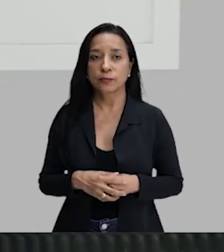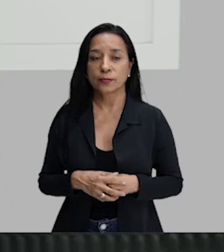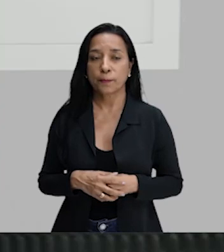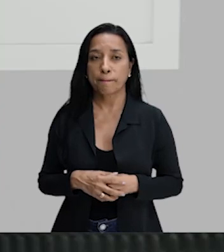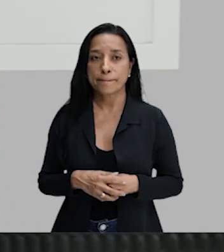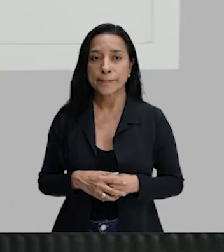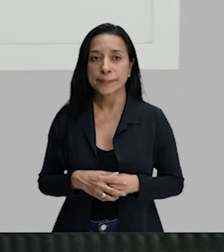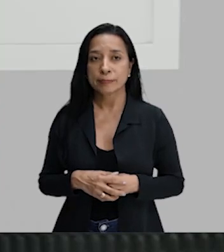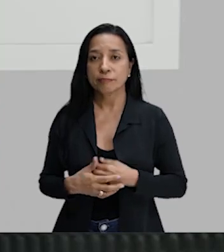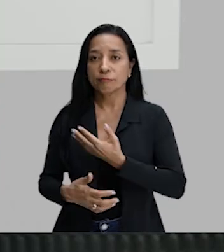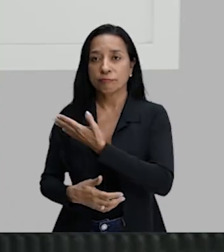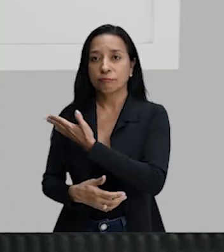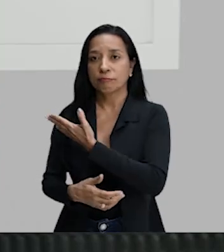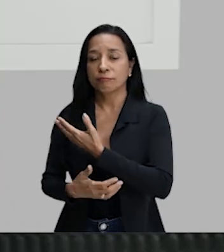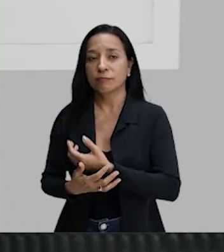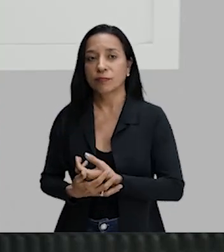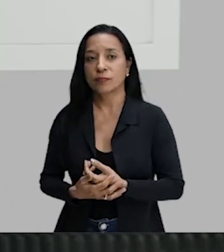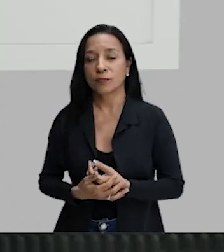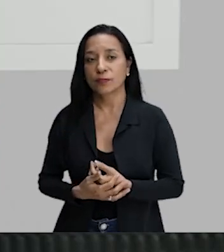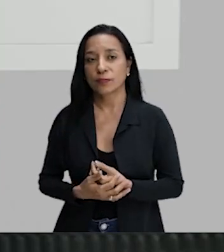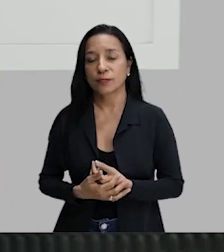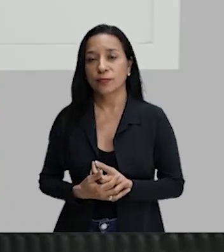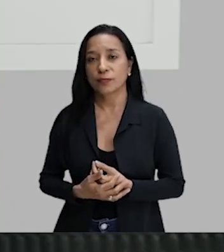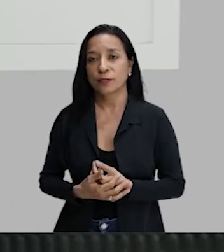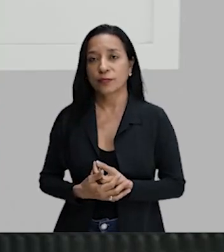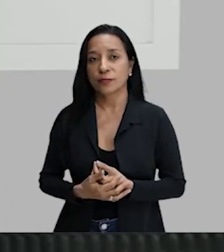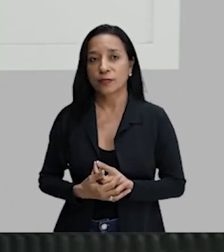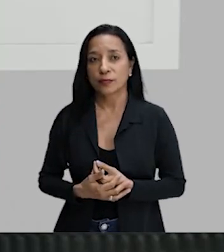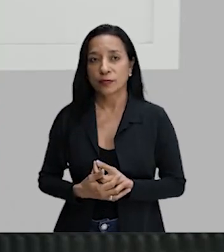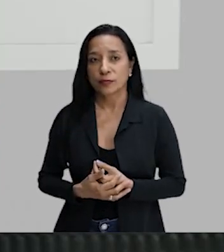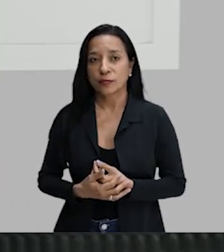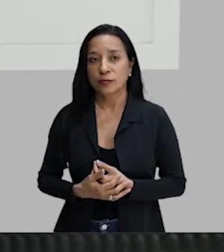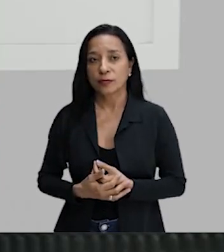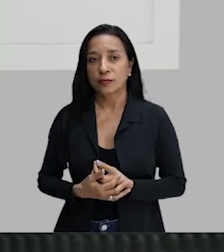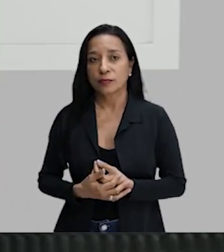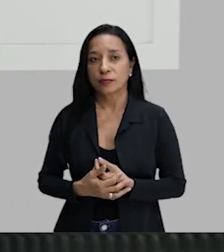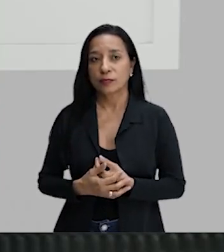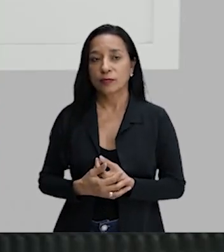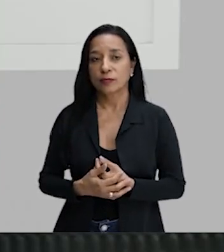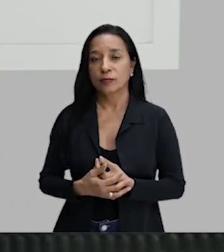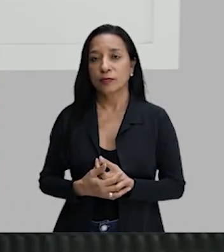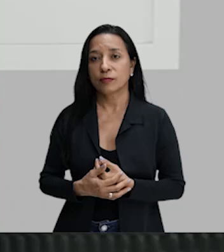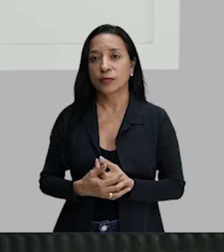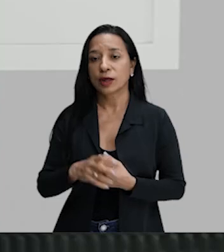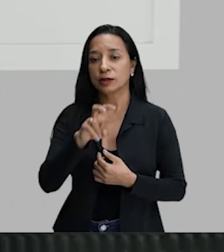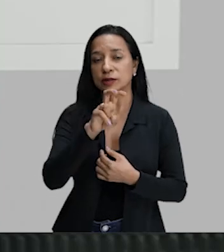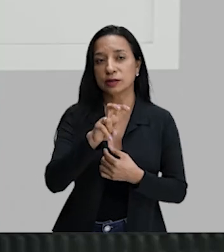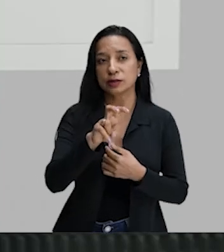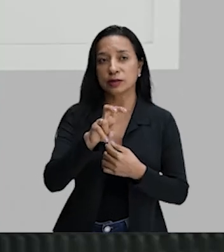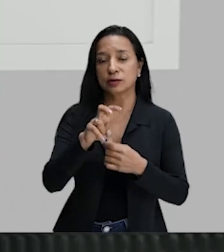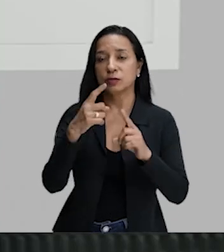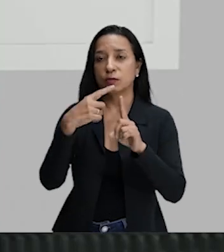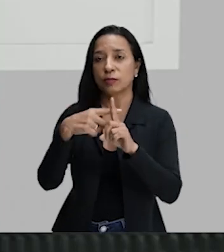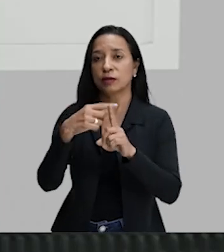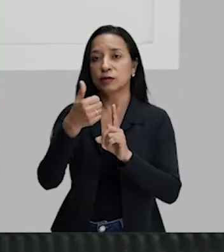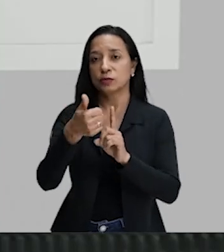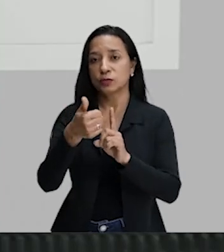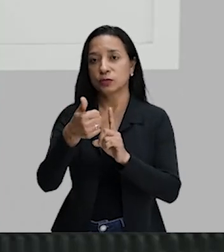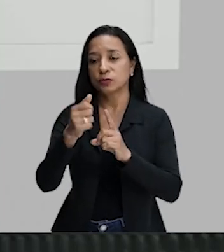x2. Então, temos o 5 mais 1 dividido por 2.